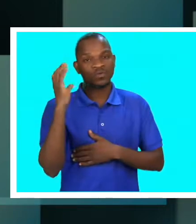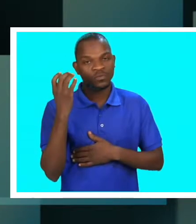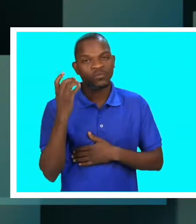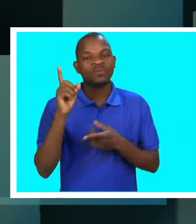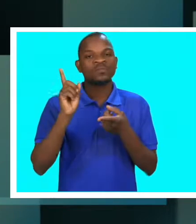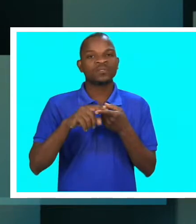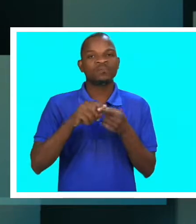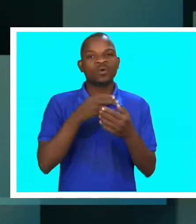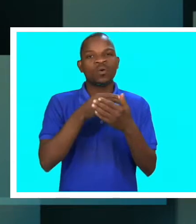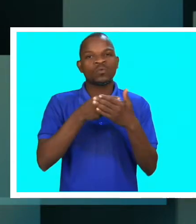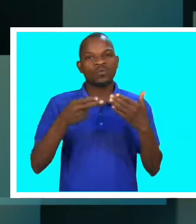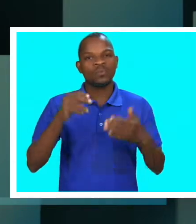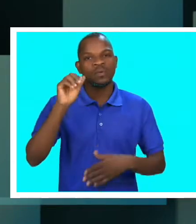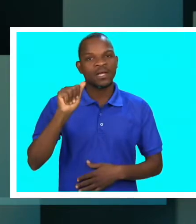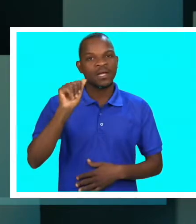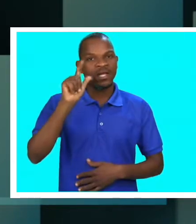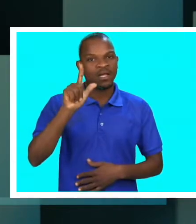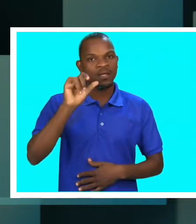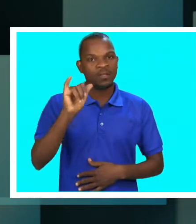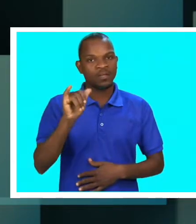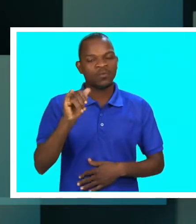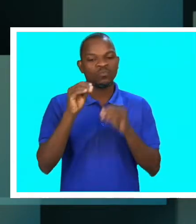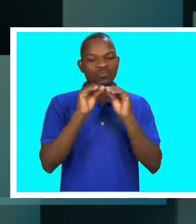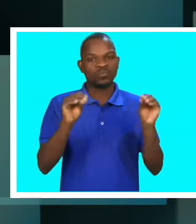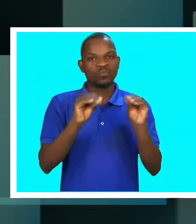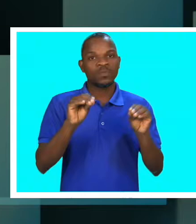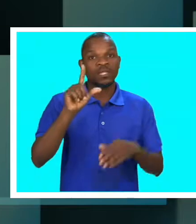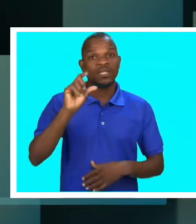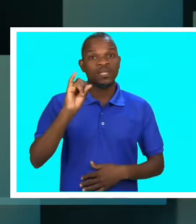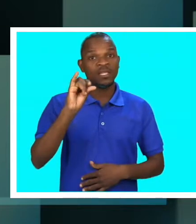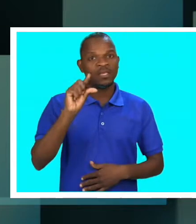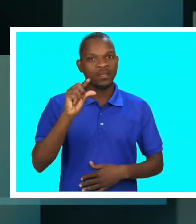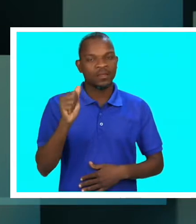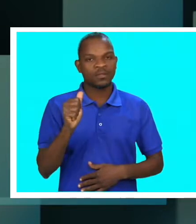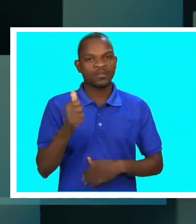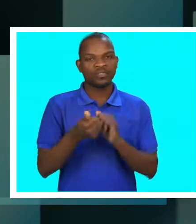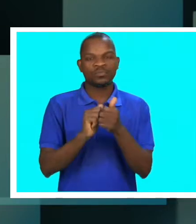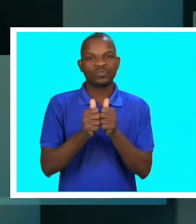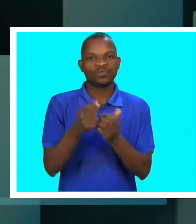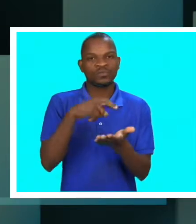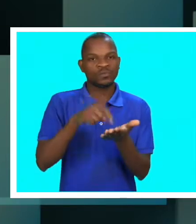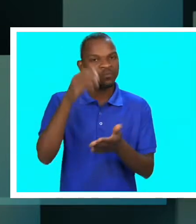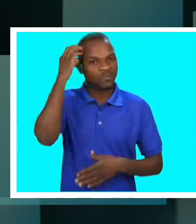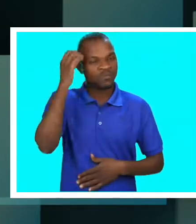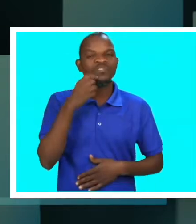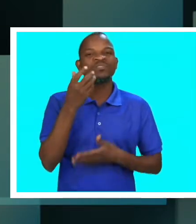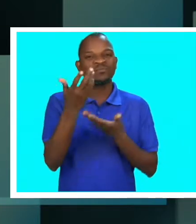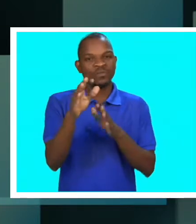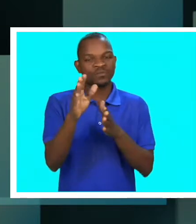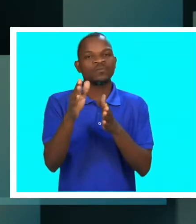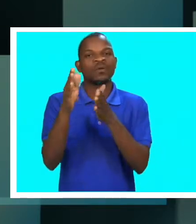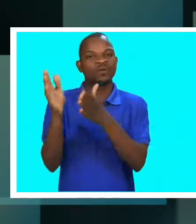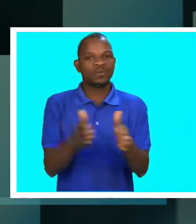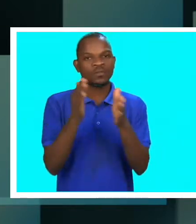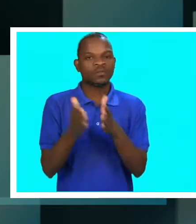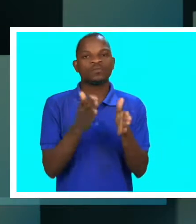e agente FIFA e Alia San, treinador adjunto da liga desportiva de Maputo, parabenizam os organizadores